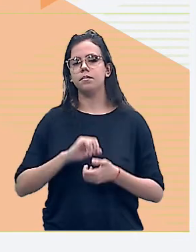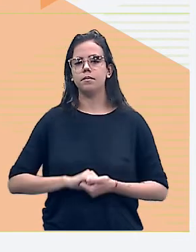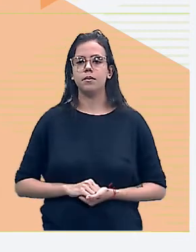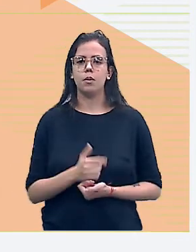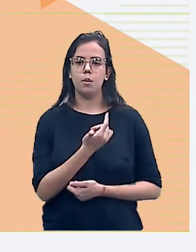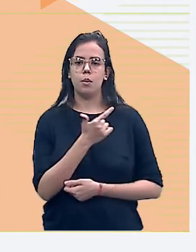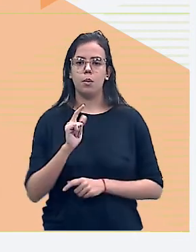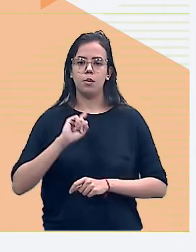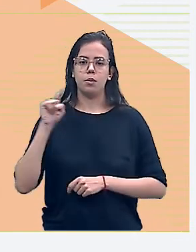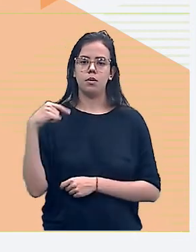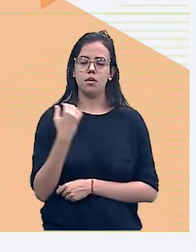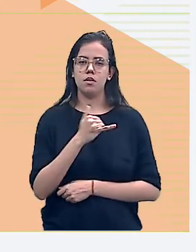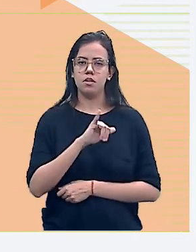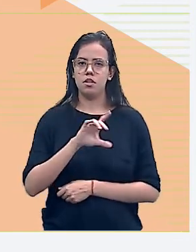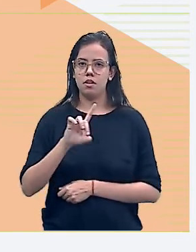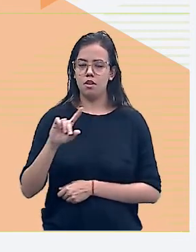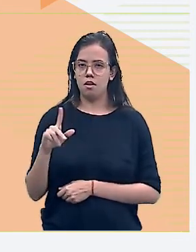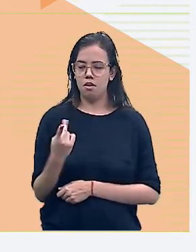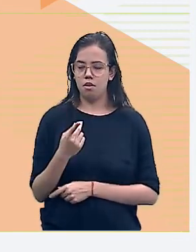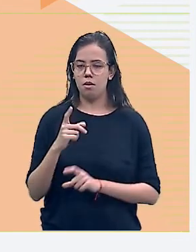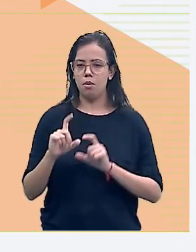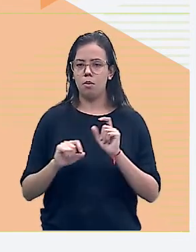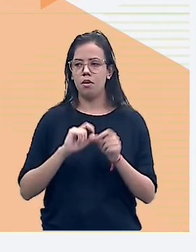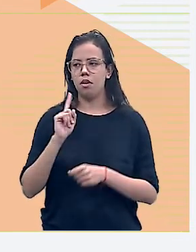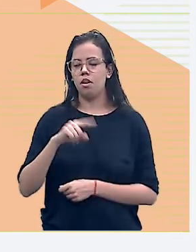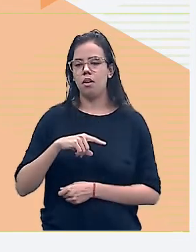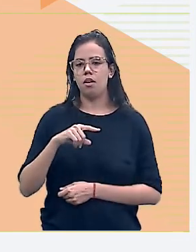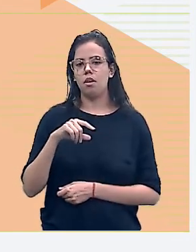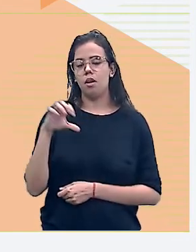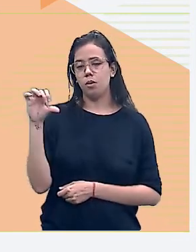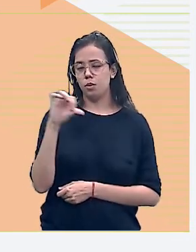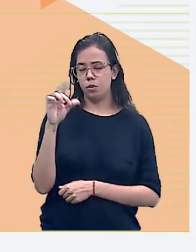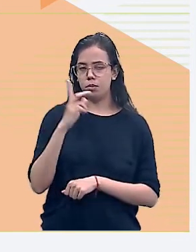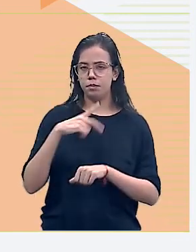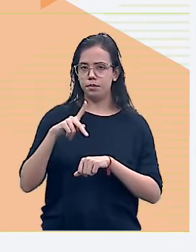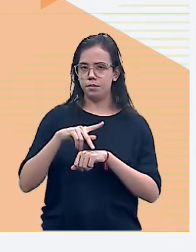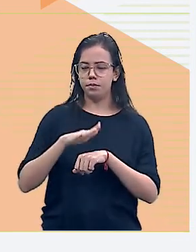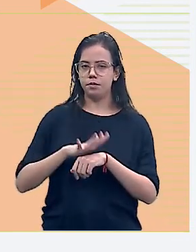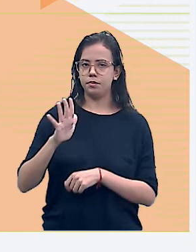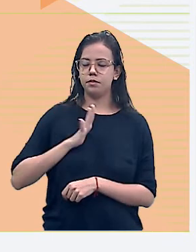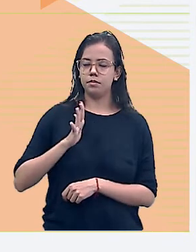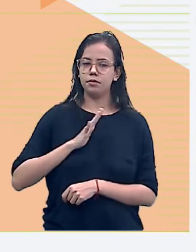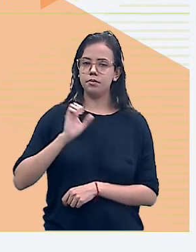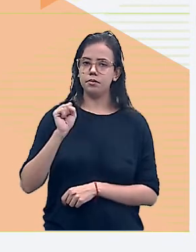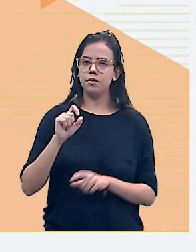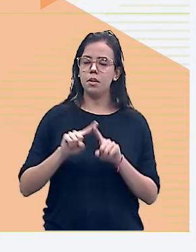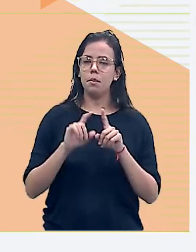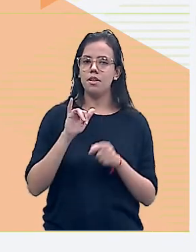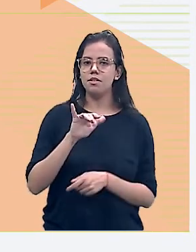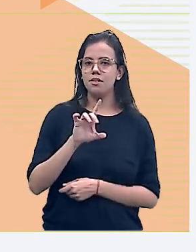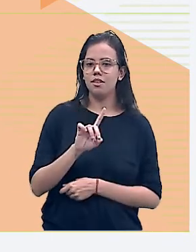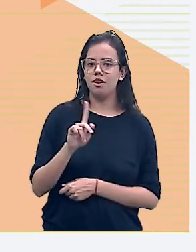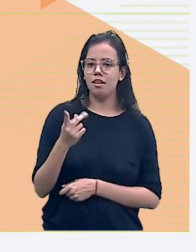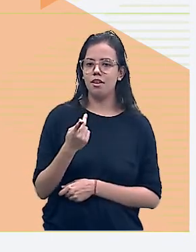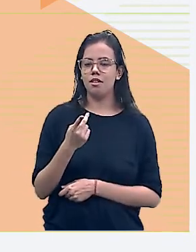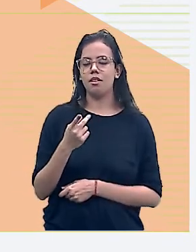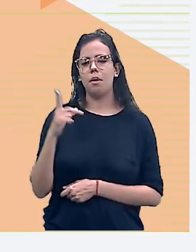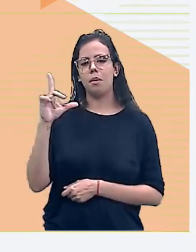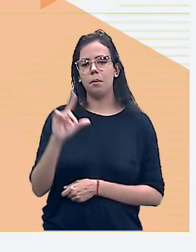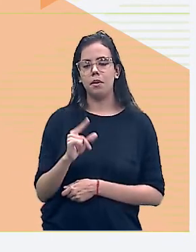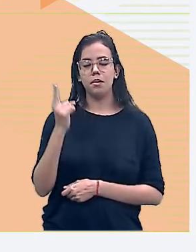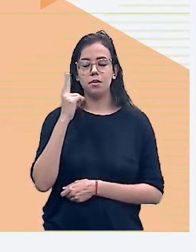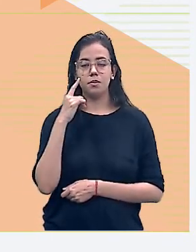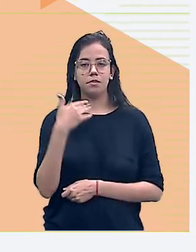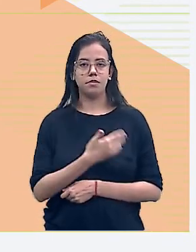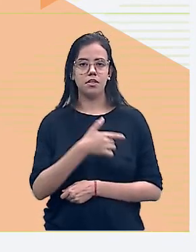nosso IDH apesar de ocuparmos a numa posição nos países mais ricos ele é baixíssimo olha aqui o nosso